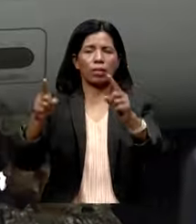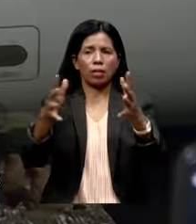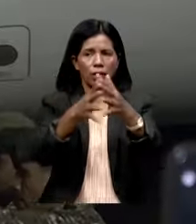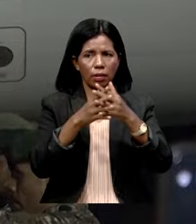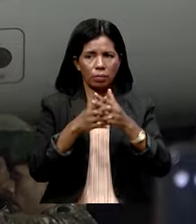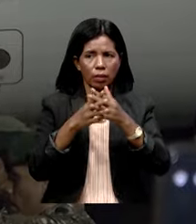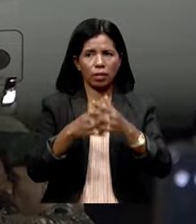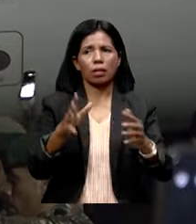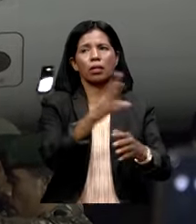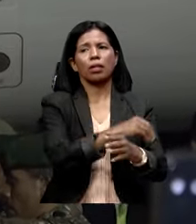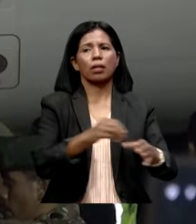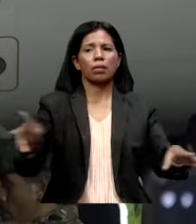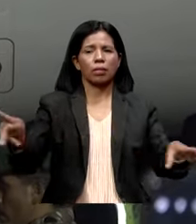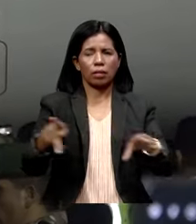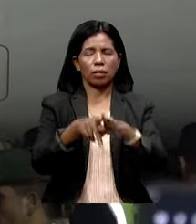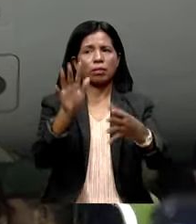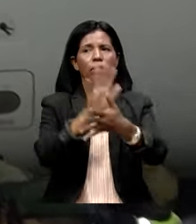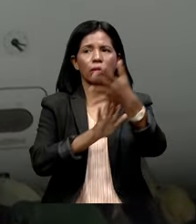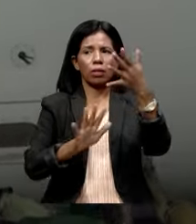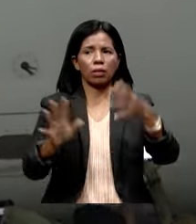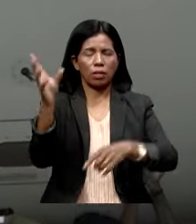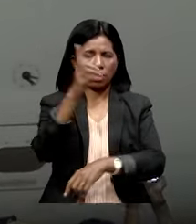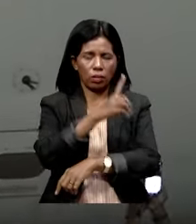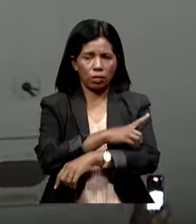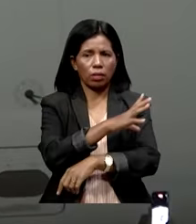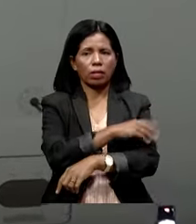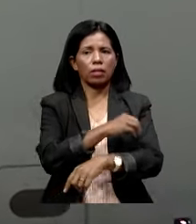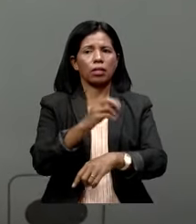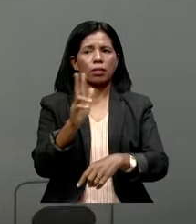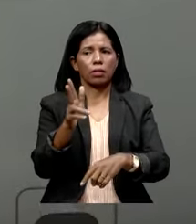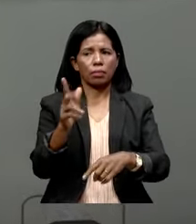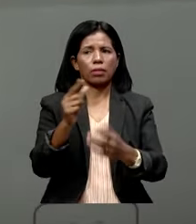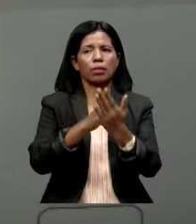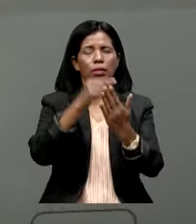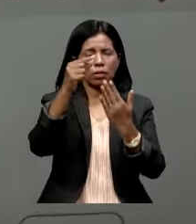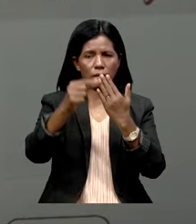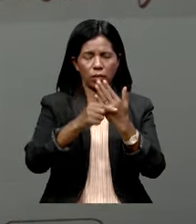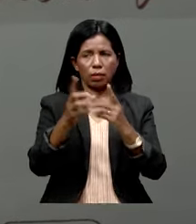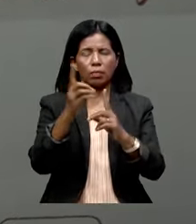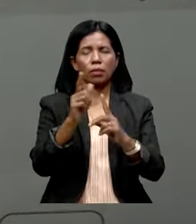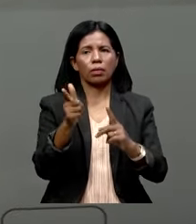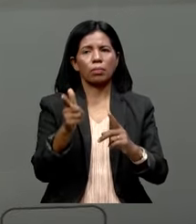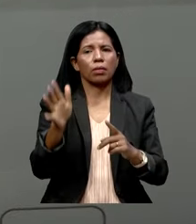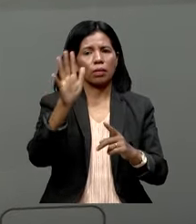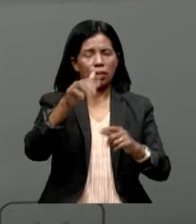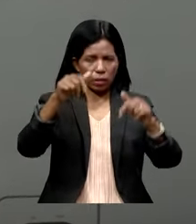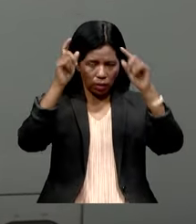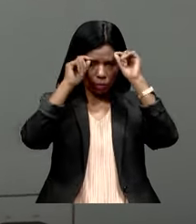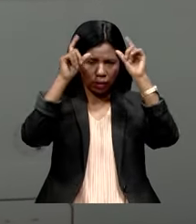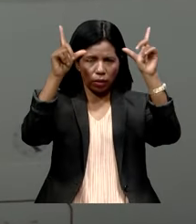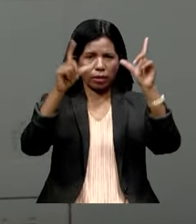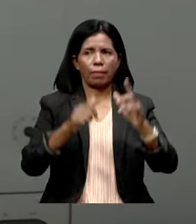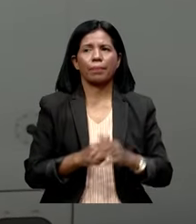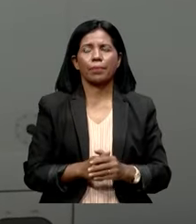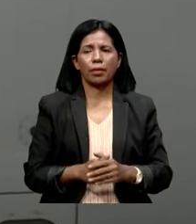América, foi participa comemoração lá na consulta popular 30 de agosto Badala Ronaldo Reis Lima e a Timor Leste. Durante